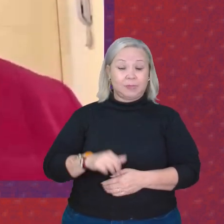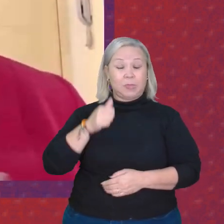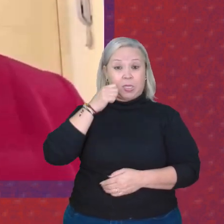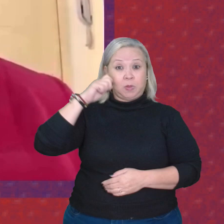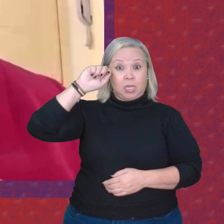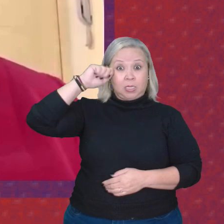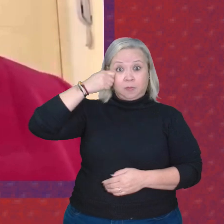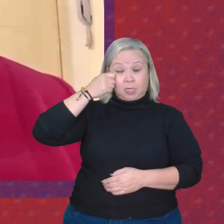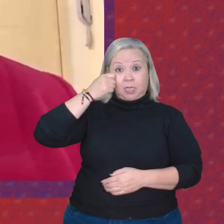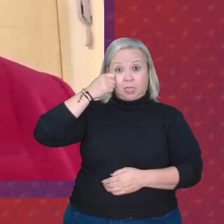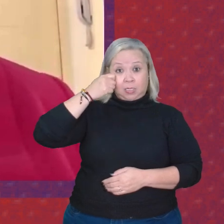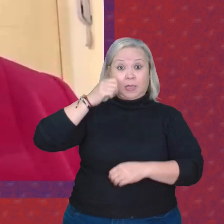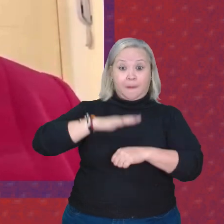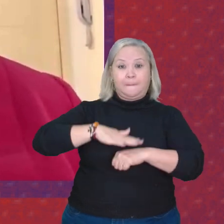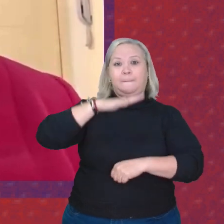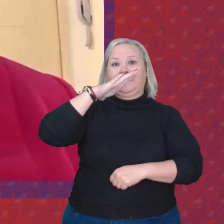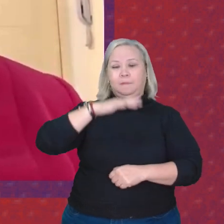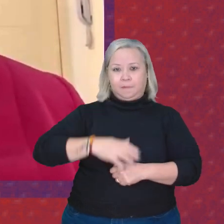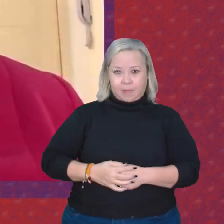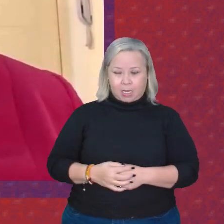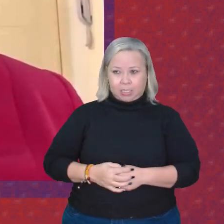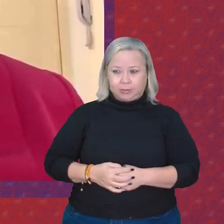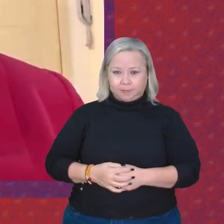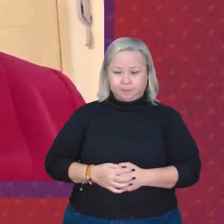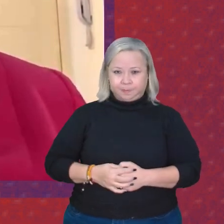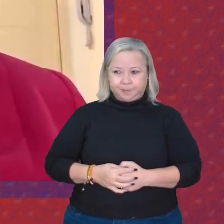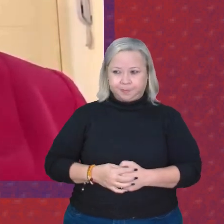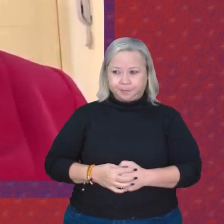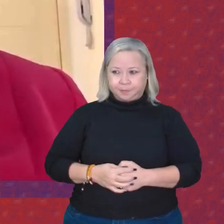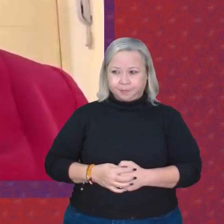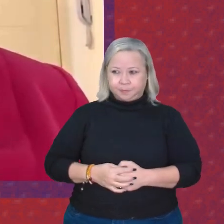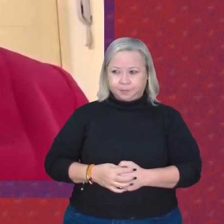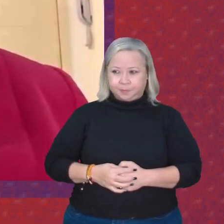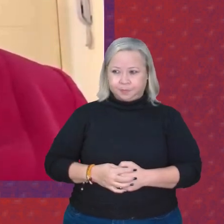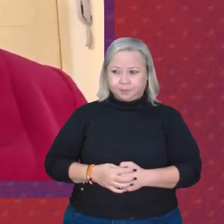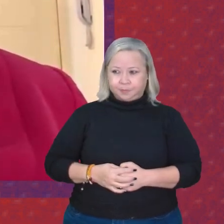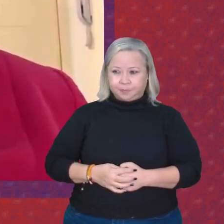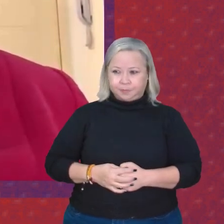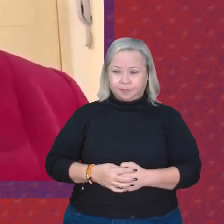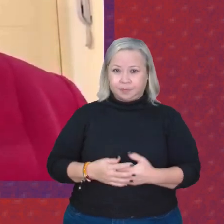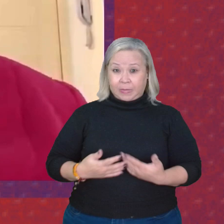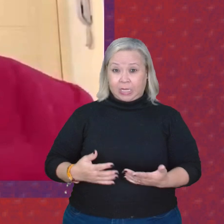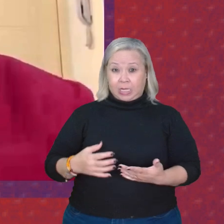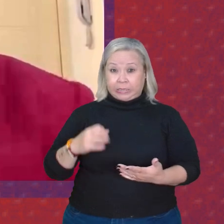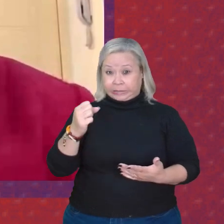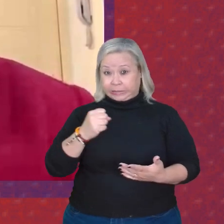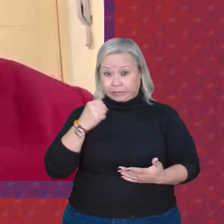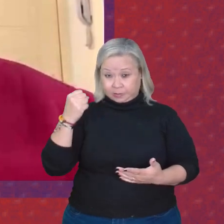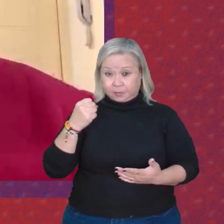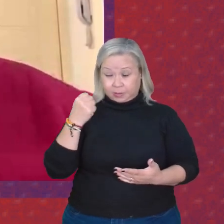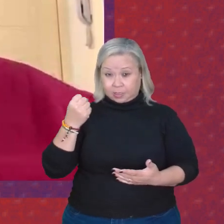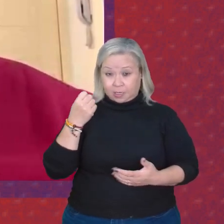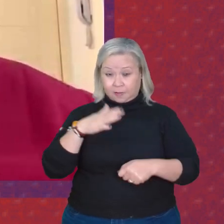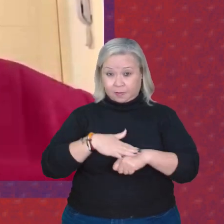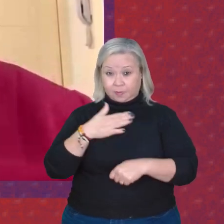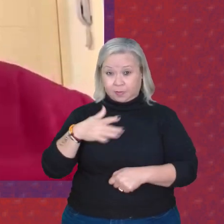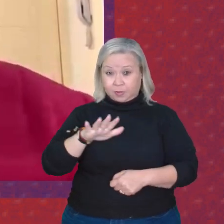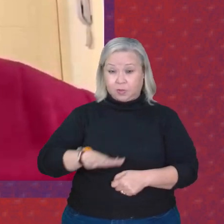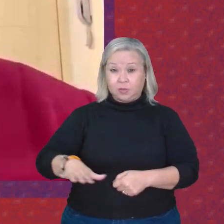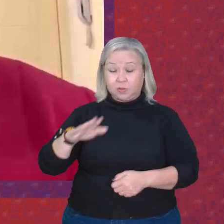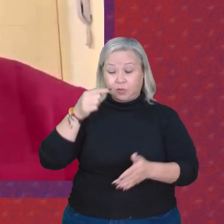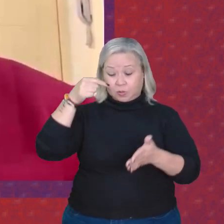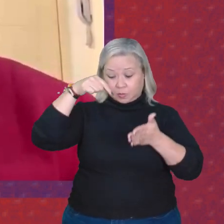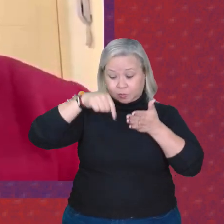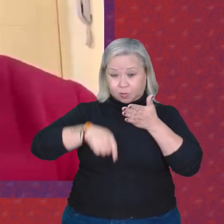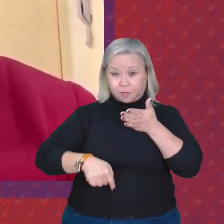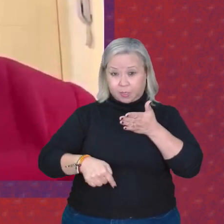pretas ainda, né, mais um agravo ainda, não, um agravamento maior, né, todas nós somos